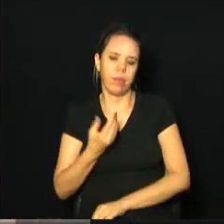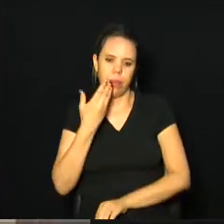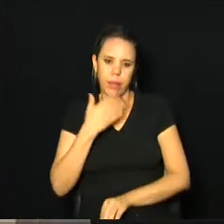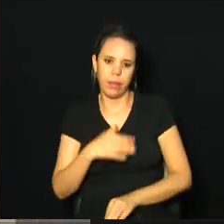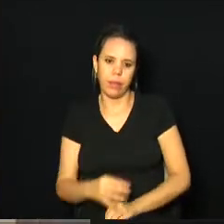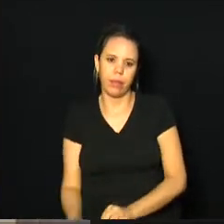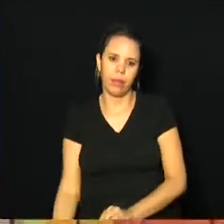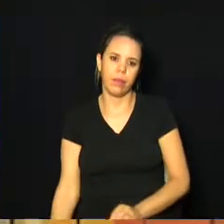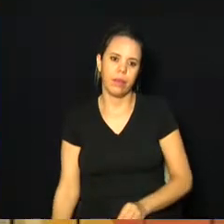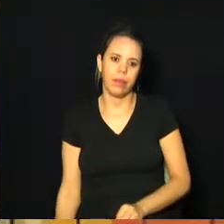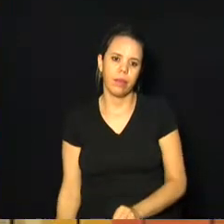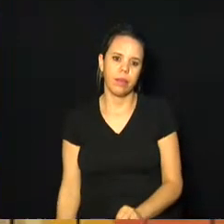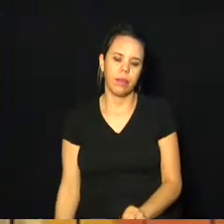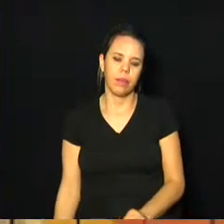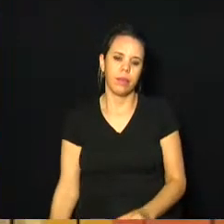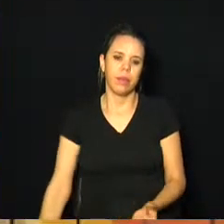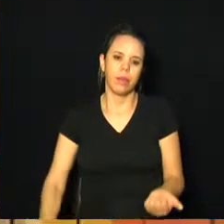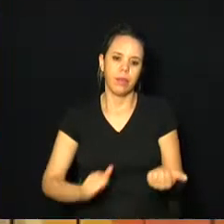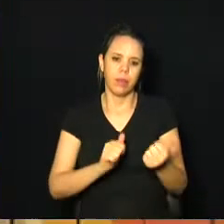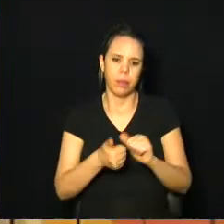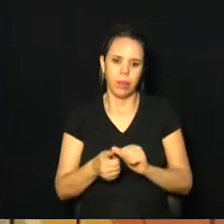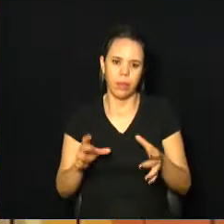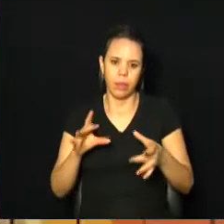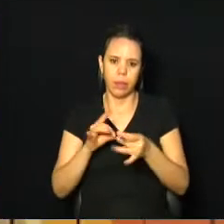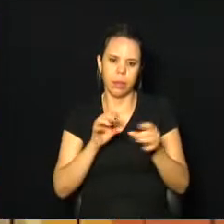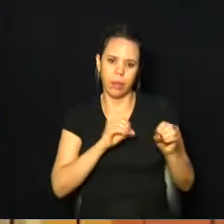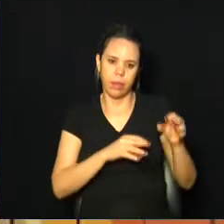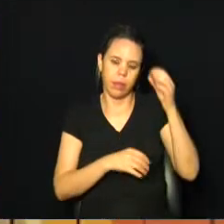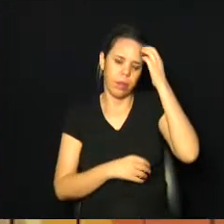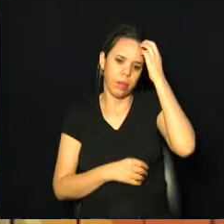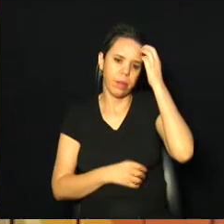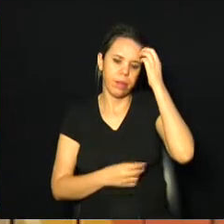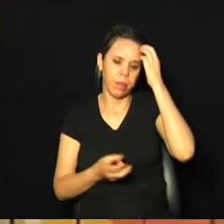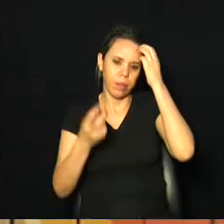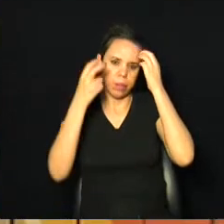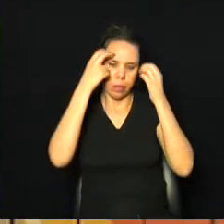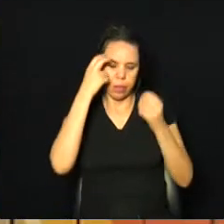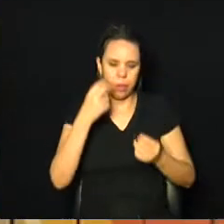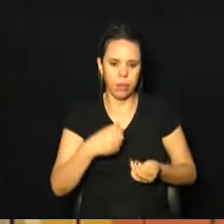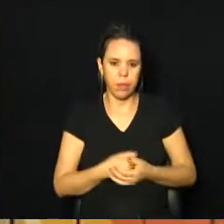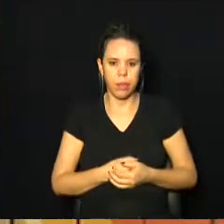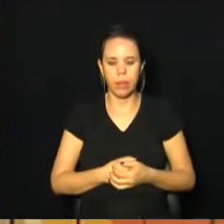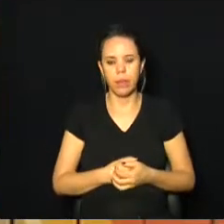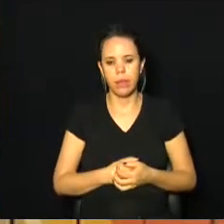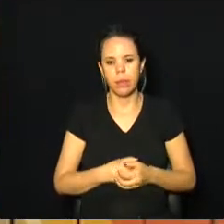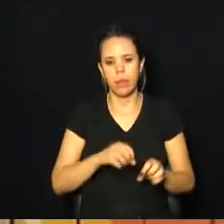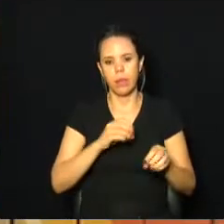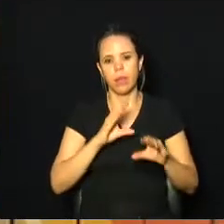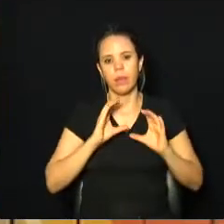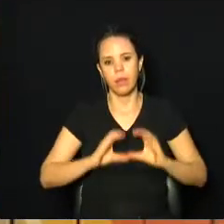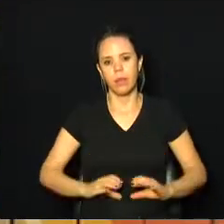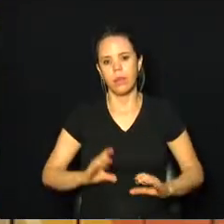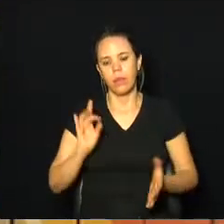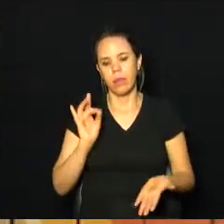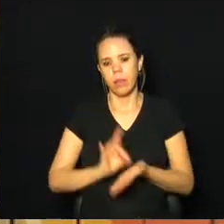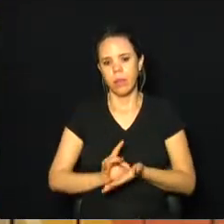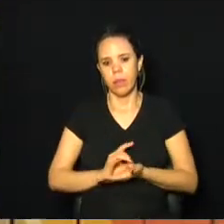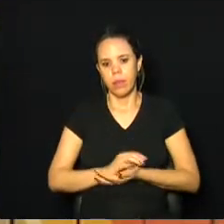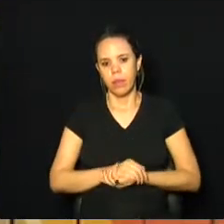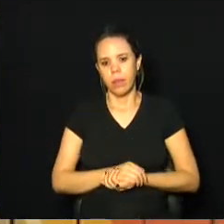criança. É o esporte aliado com educação, com cultura, essa disciplina, isso realmente